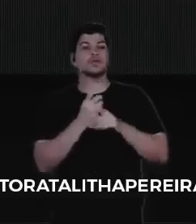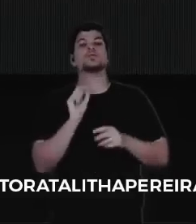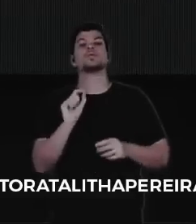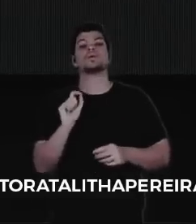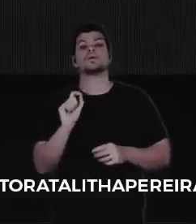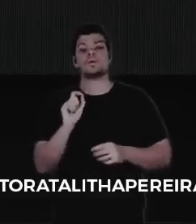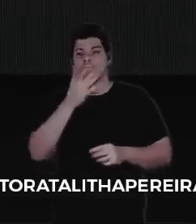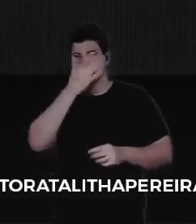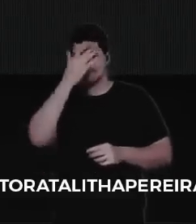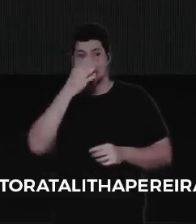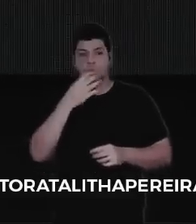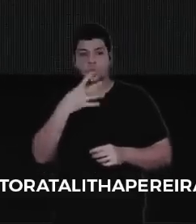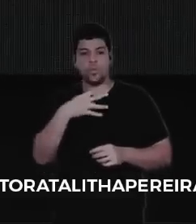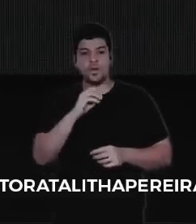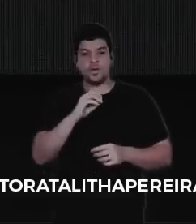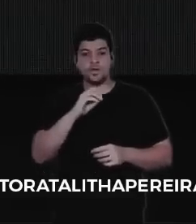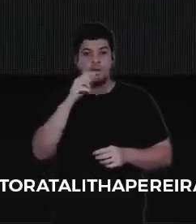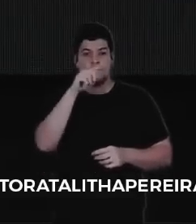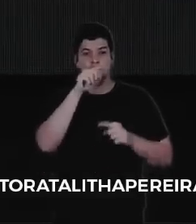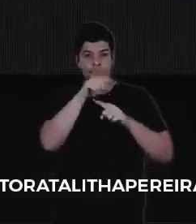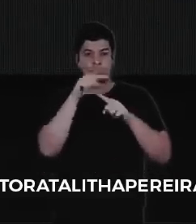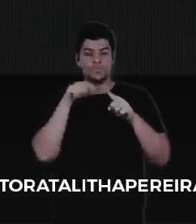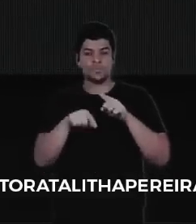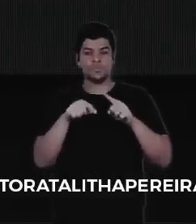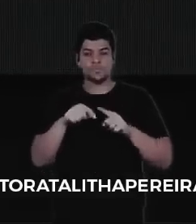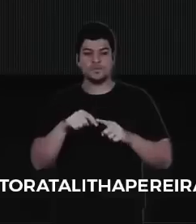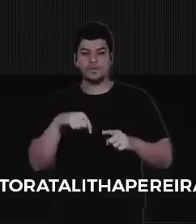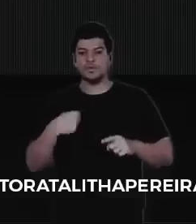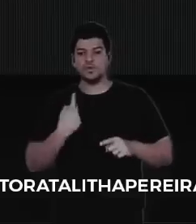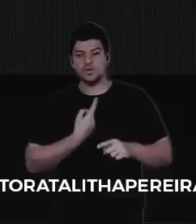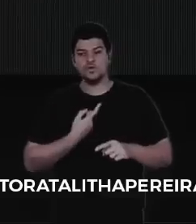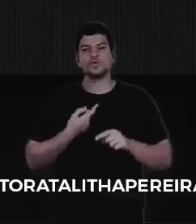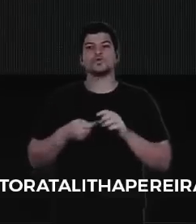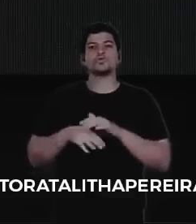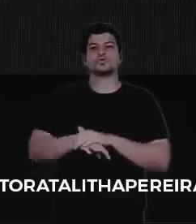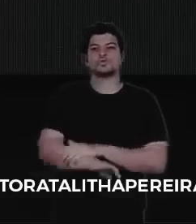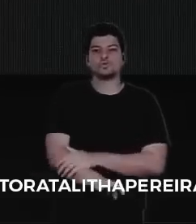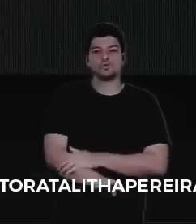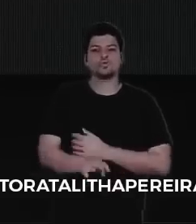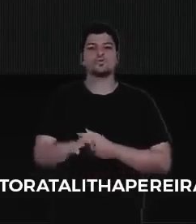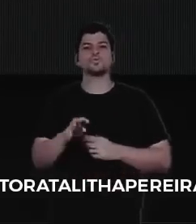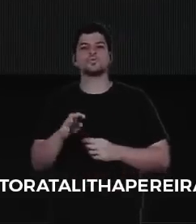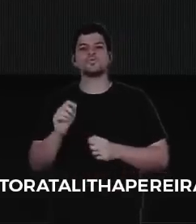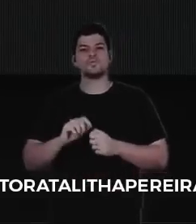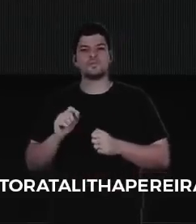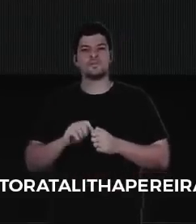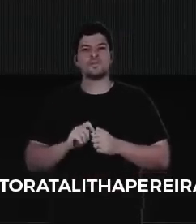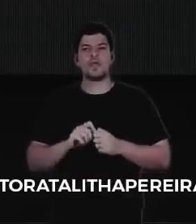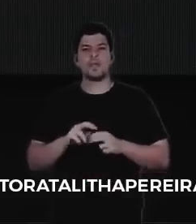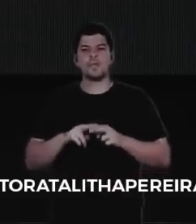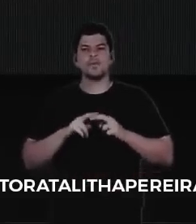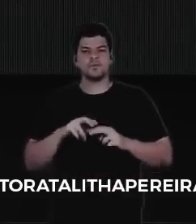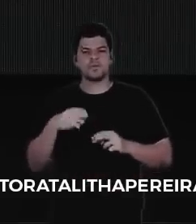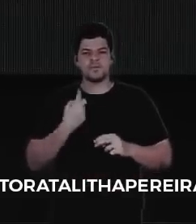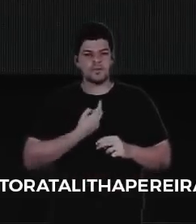40% das nossas ações no dia não são resultantes de decisões.